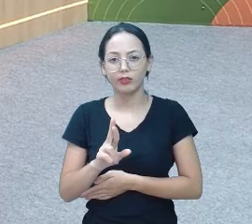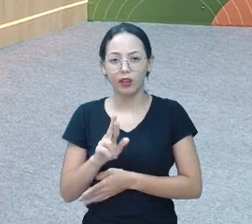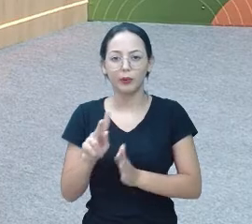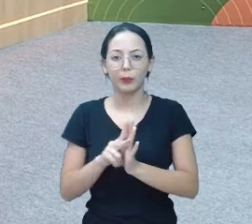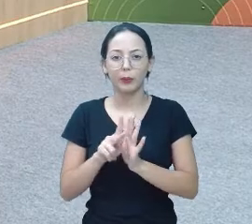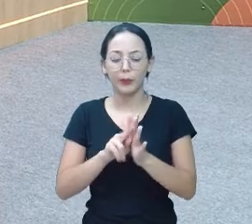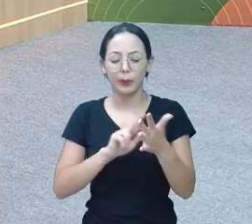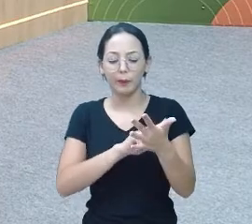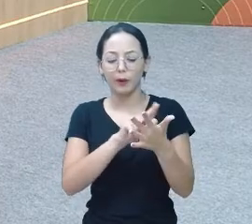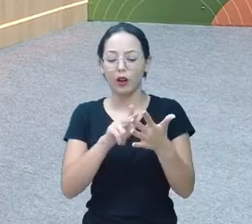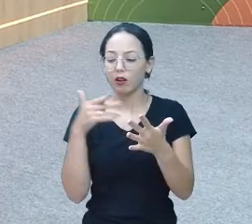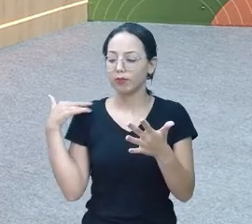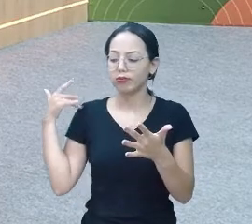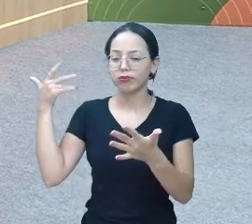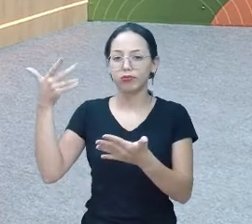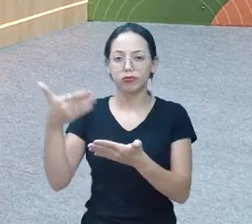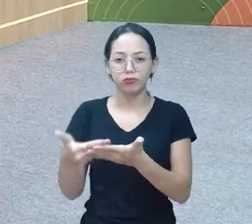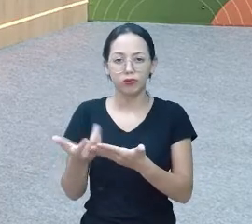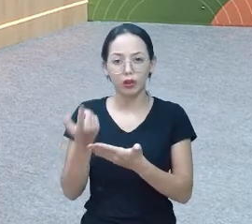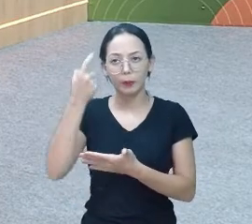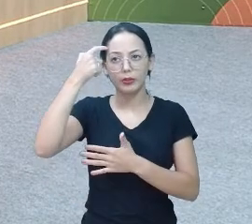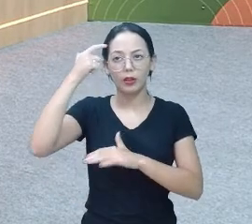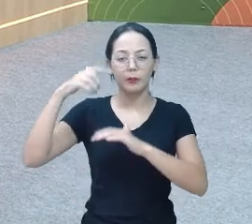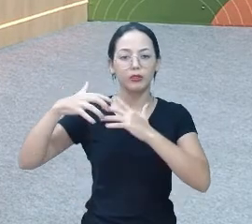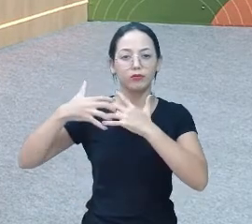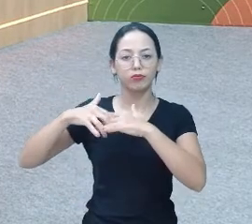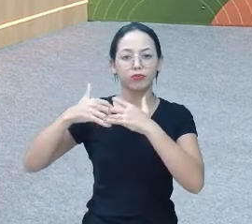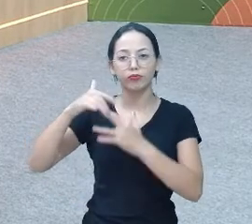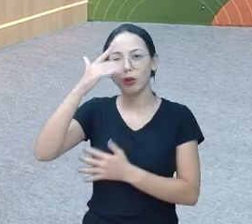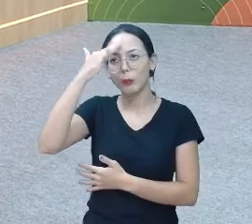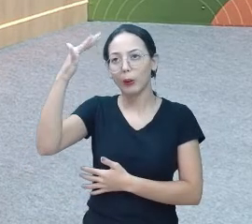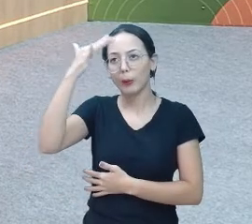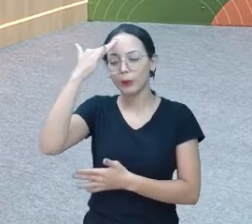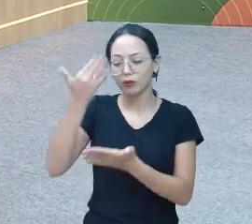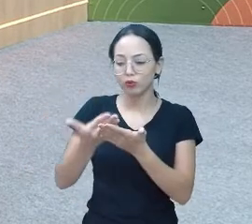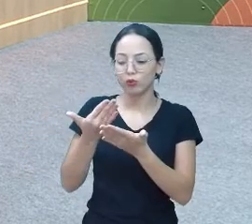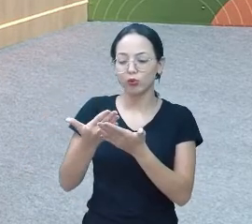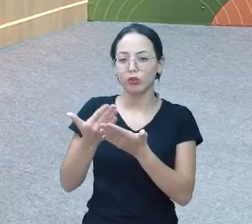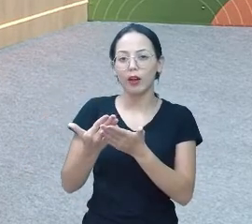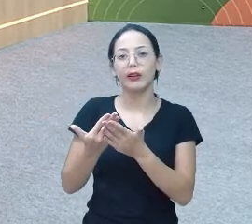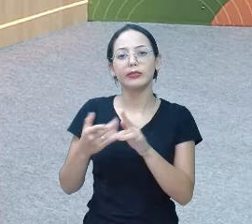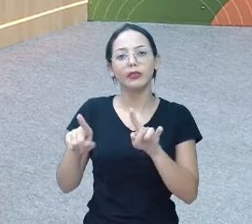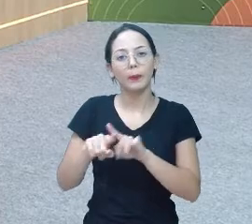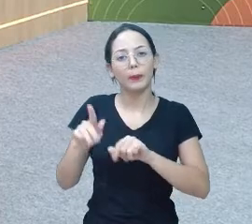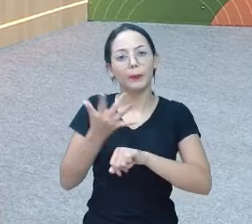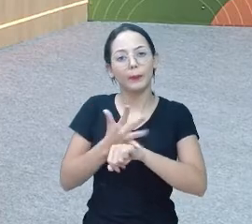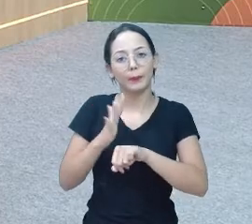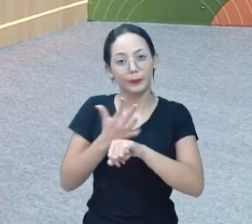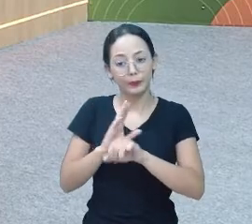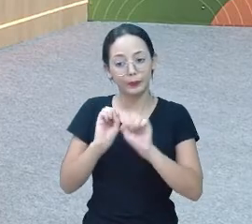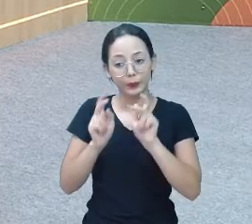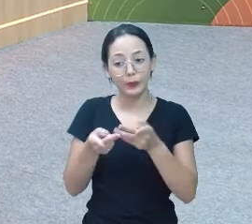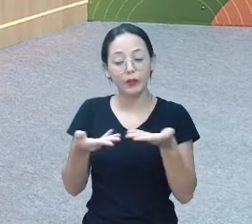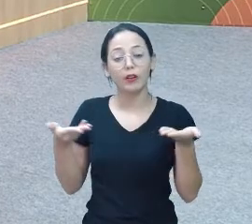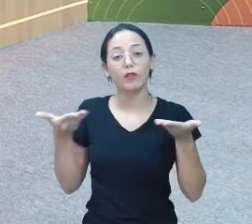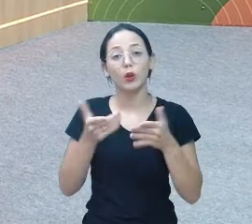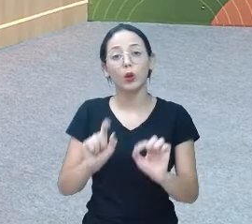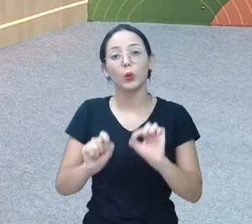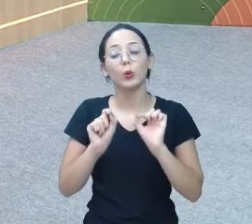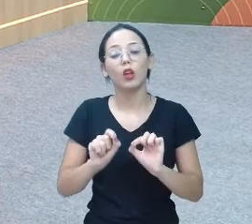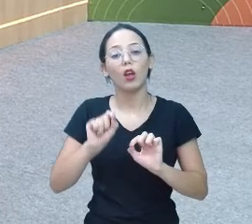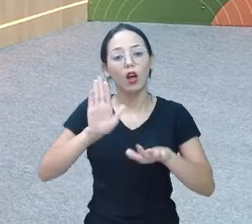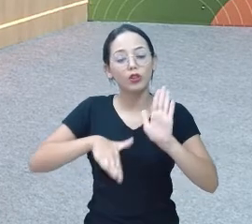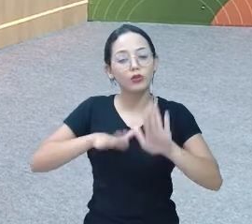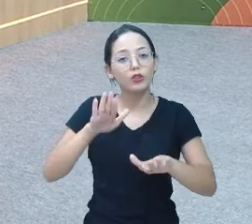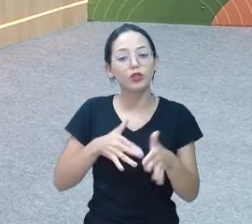de tanto tempo de pensamento, tanto tempo de estudo, tanto tempo de práticas? A gente vai ver que muito do que a gente